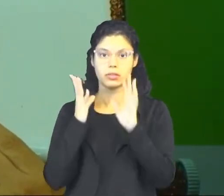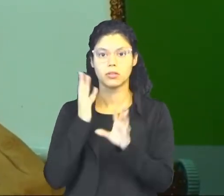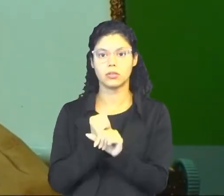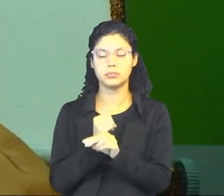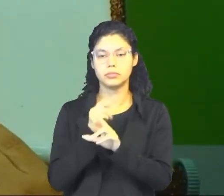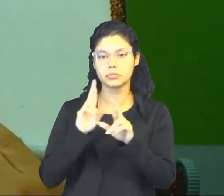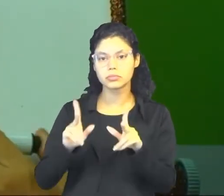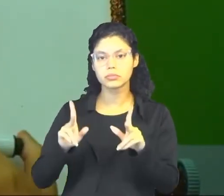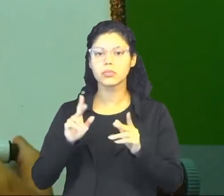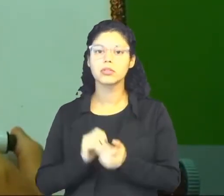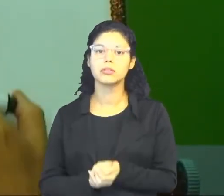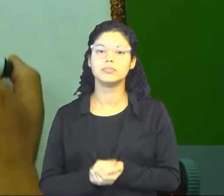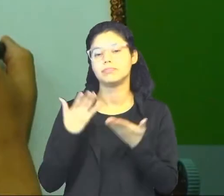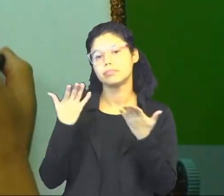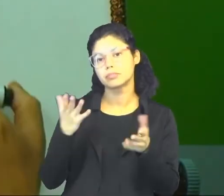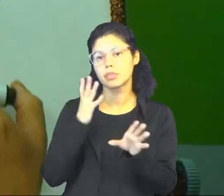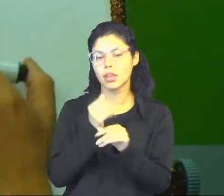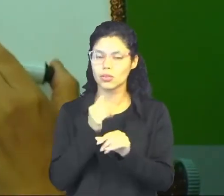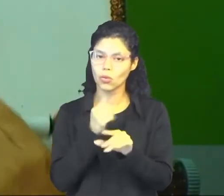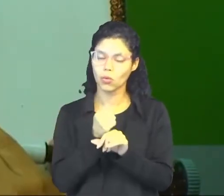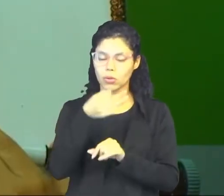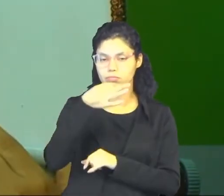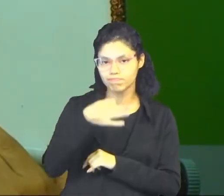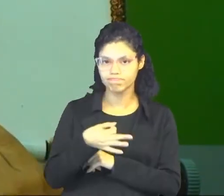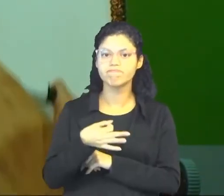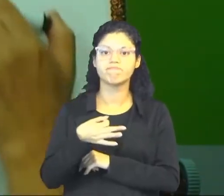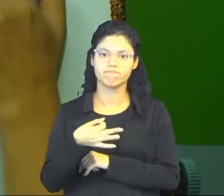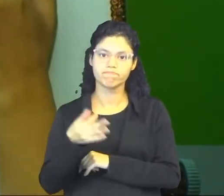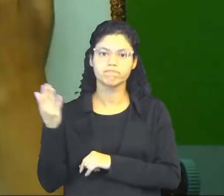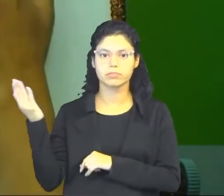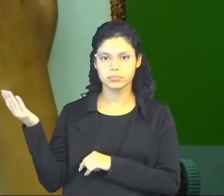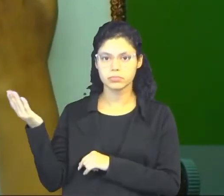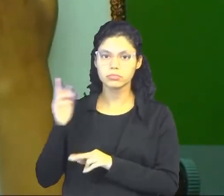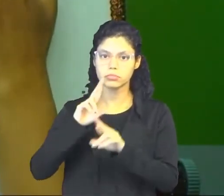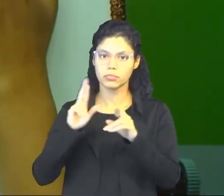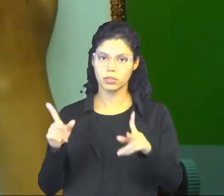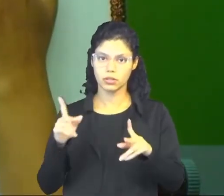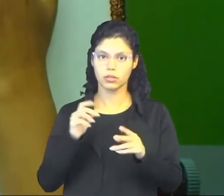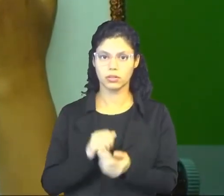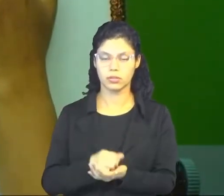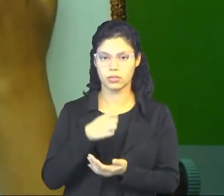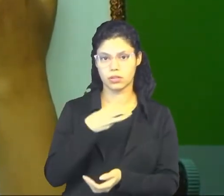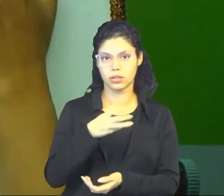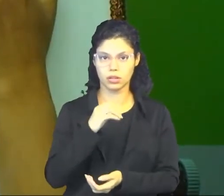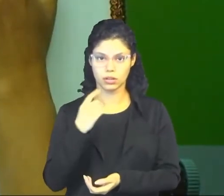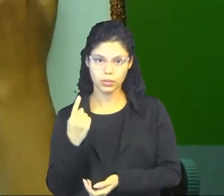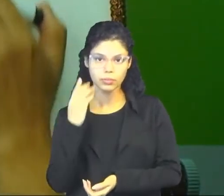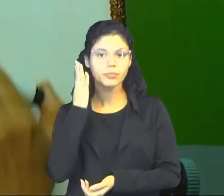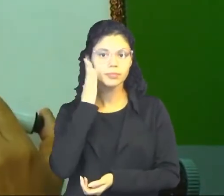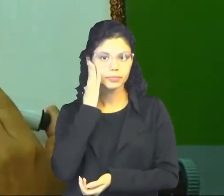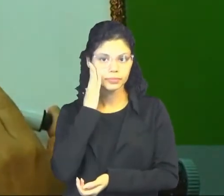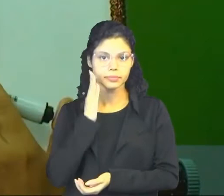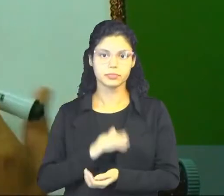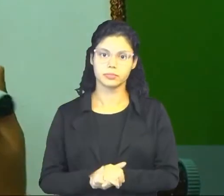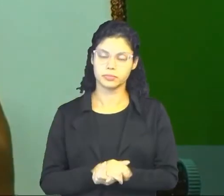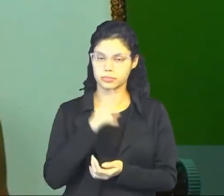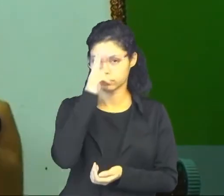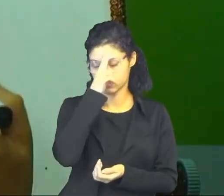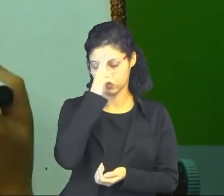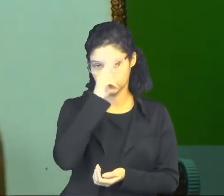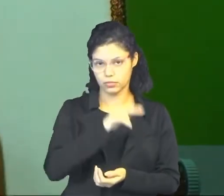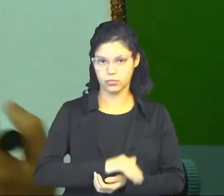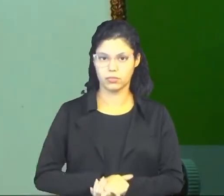né? Não fazendo a soma da maneira correta. A diferença para 301, tá? Lembrando que esse aqui,